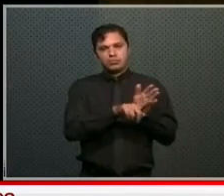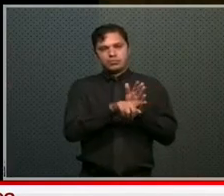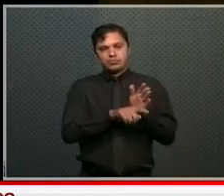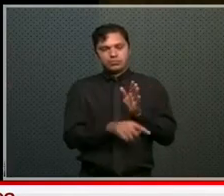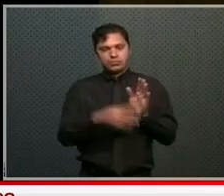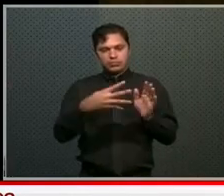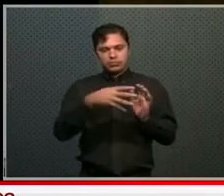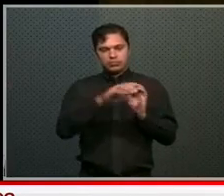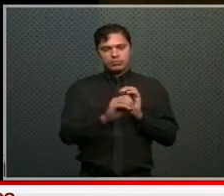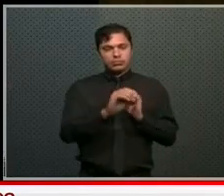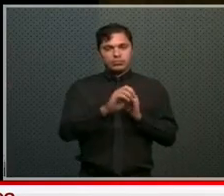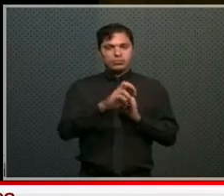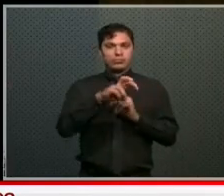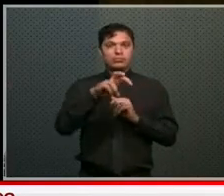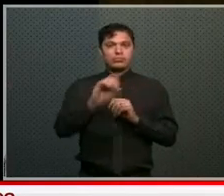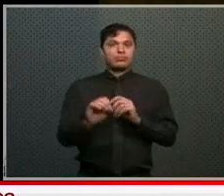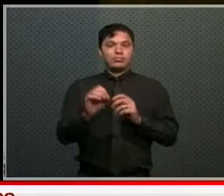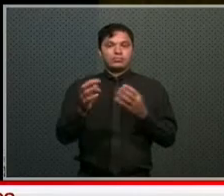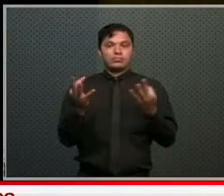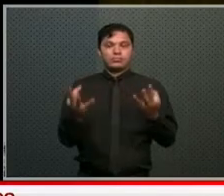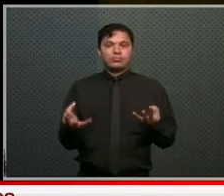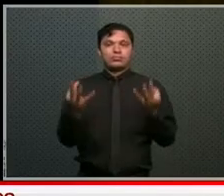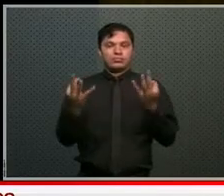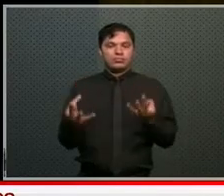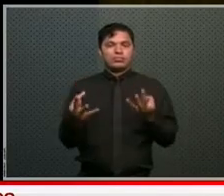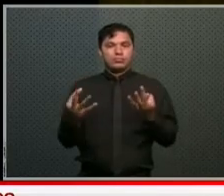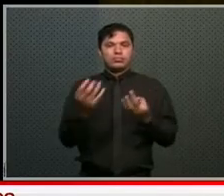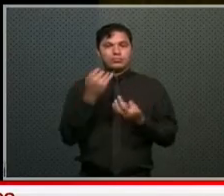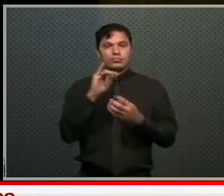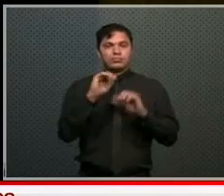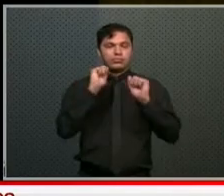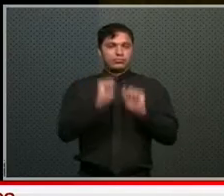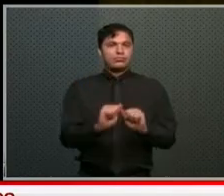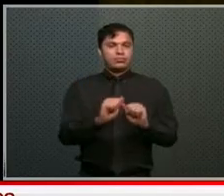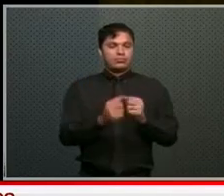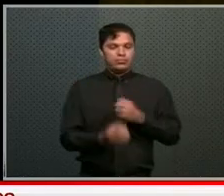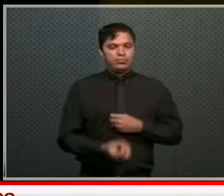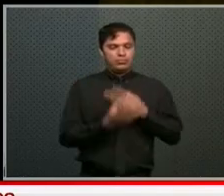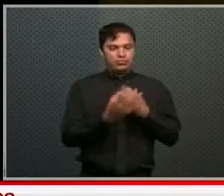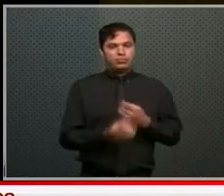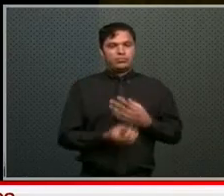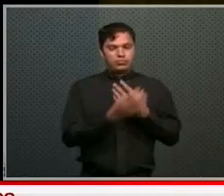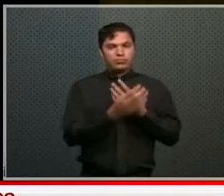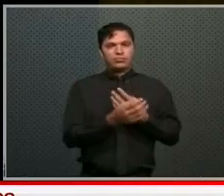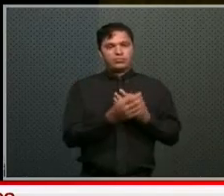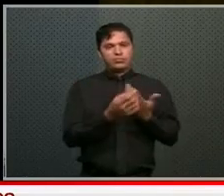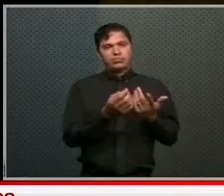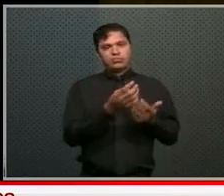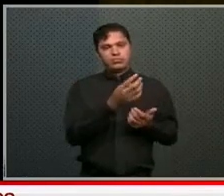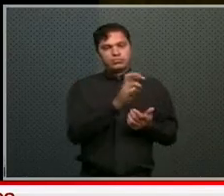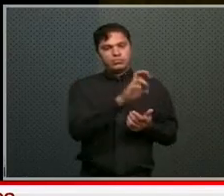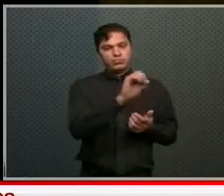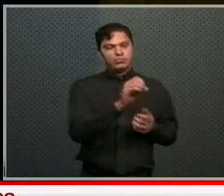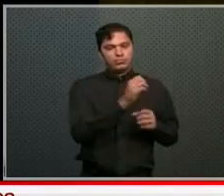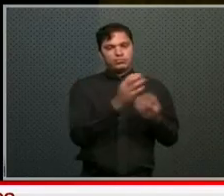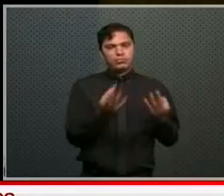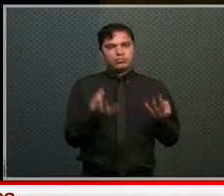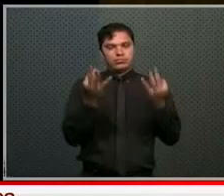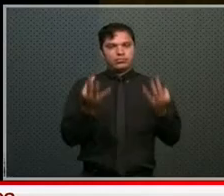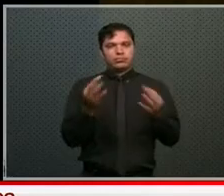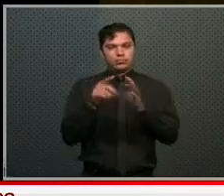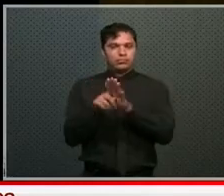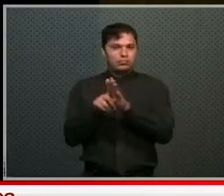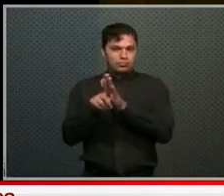40 50 toneladas se é possível produzir 50 toneladas é na pesquisa é possível nós pensarmos